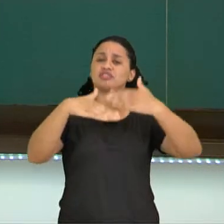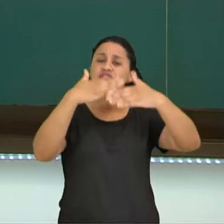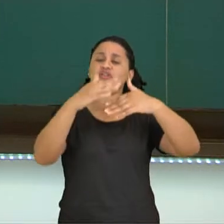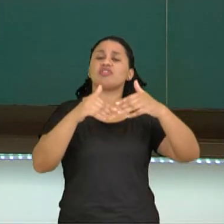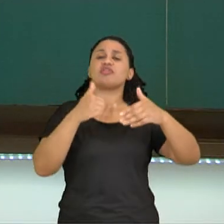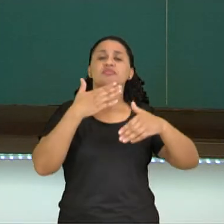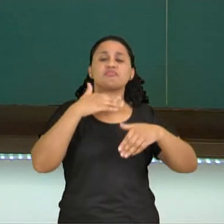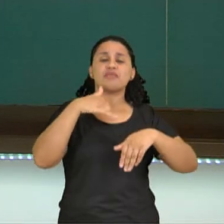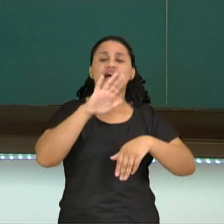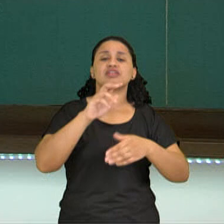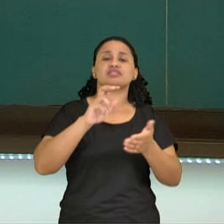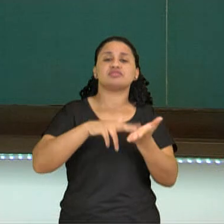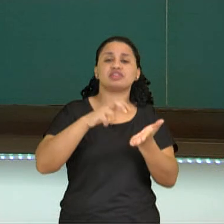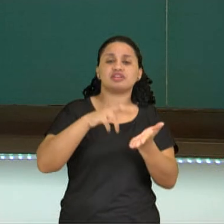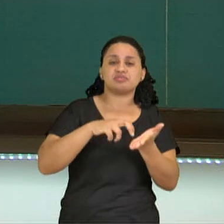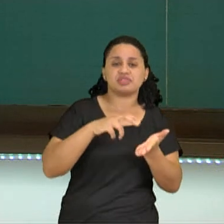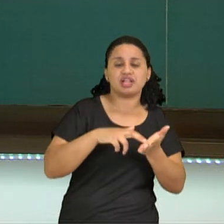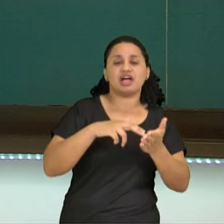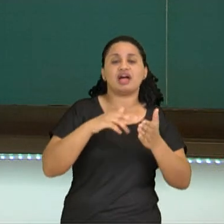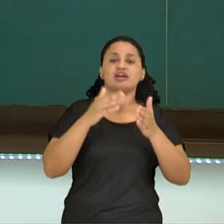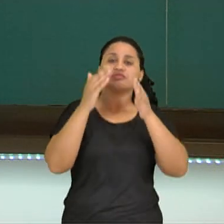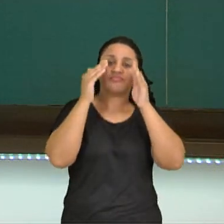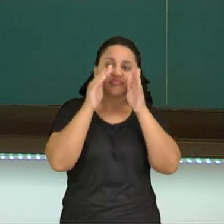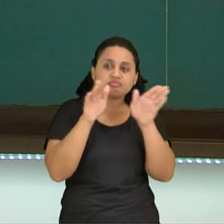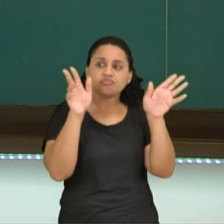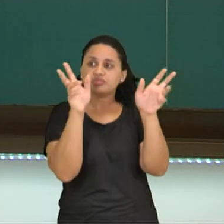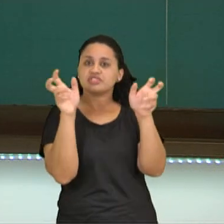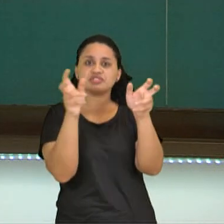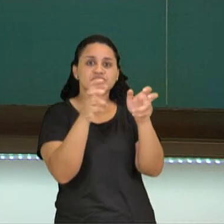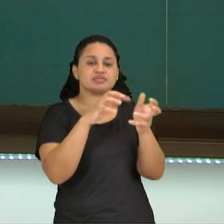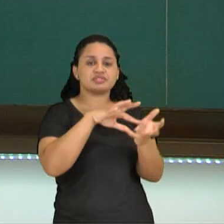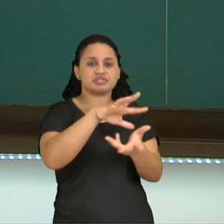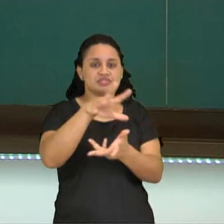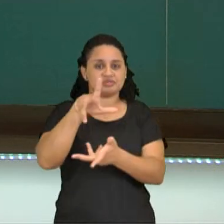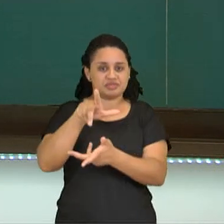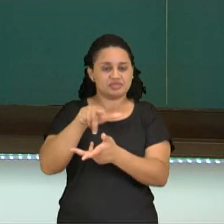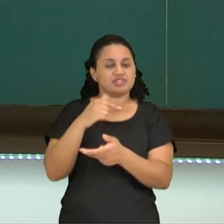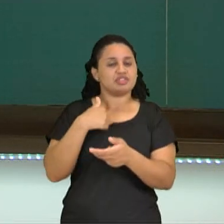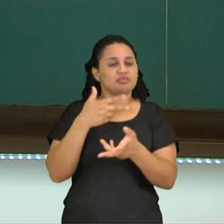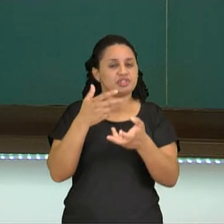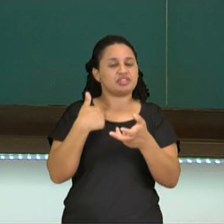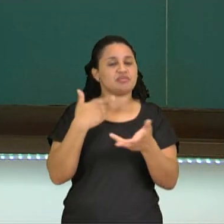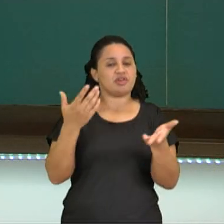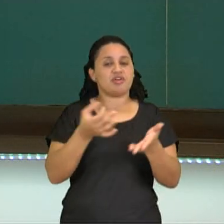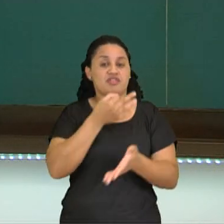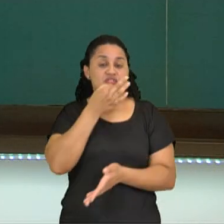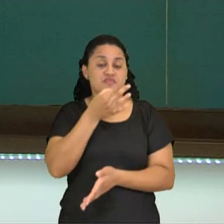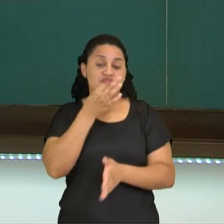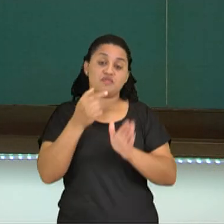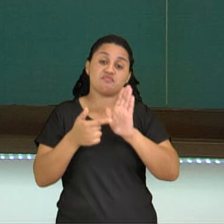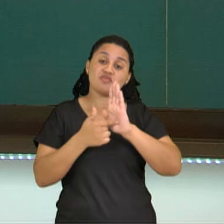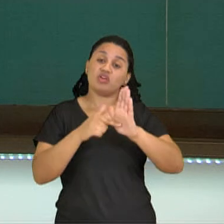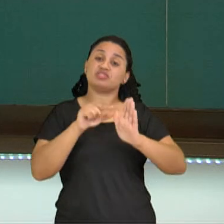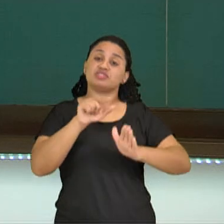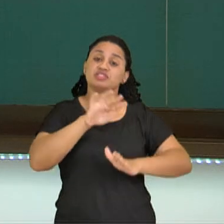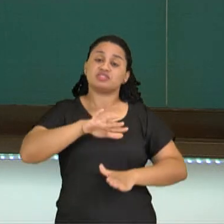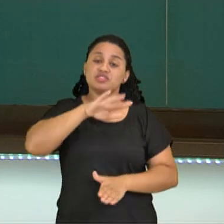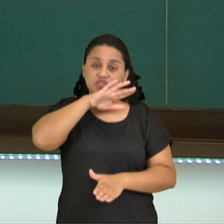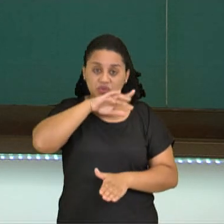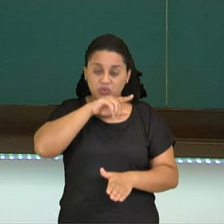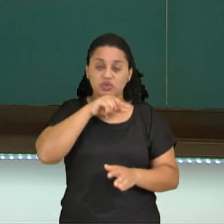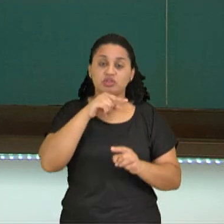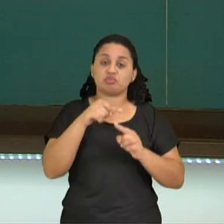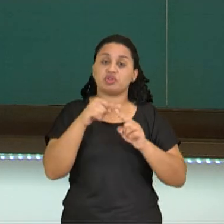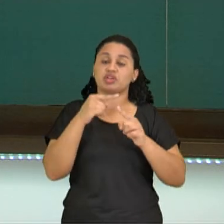de mundo e a criança fica restrita. Até agora, veja, ele não falou nada de bom, sempre reforçando a sua introdução, que é a